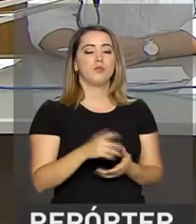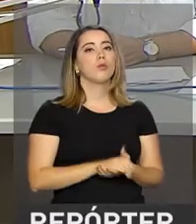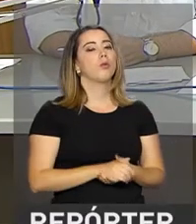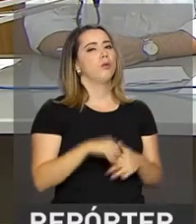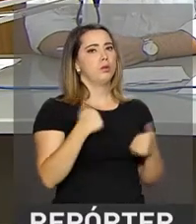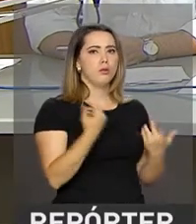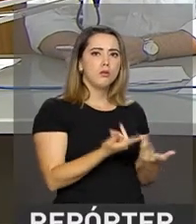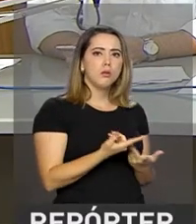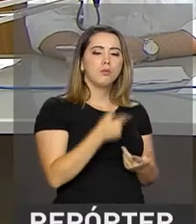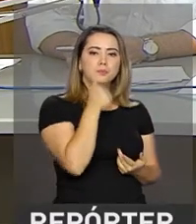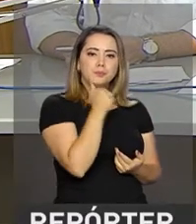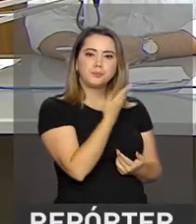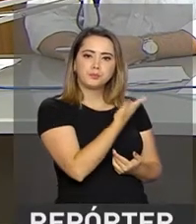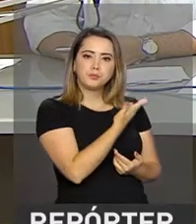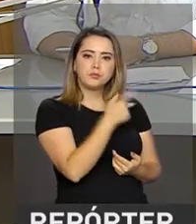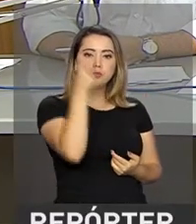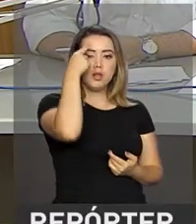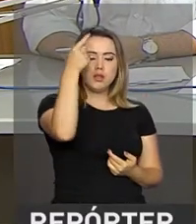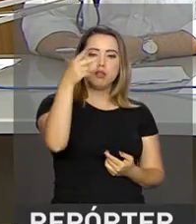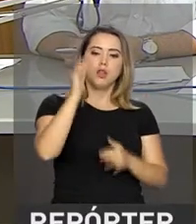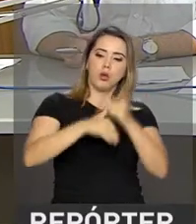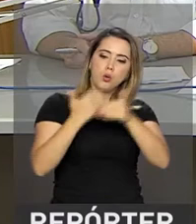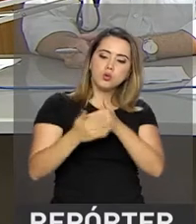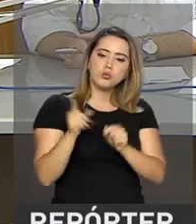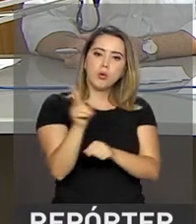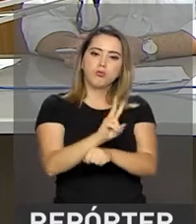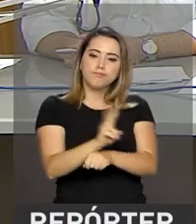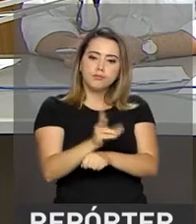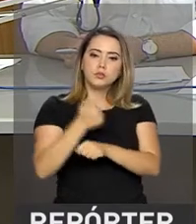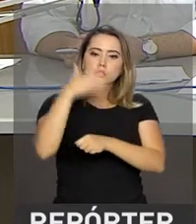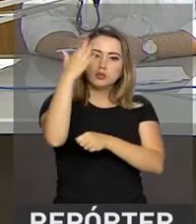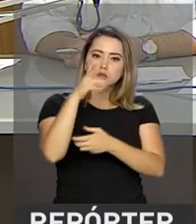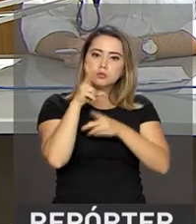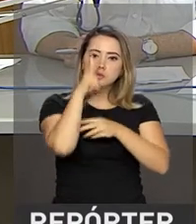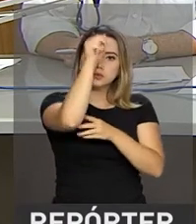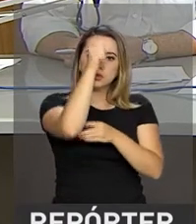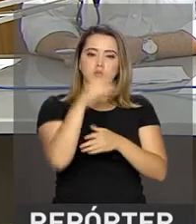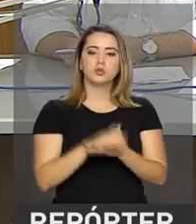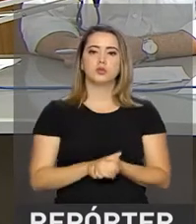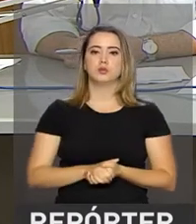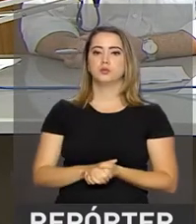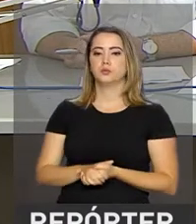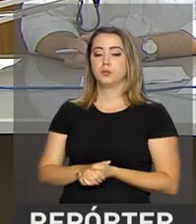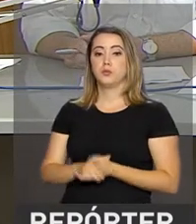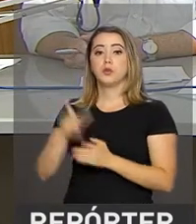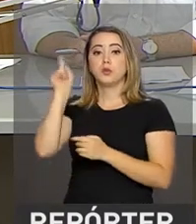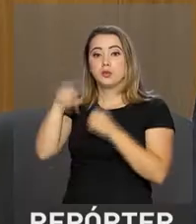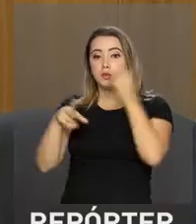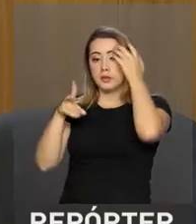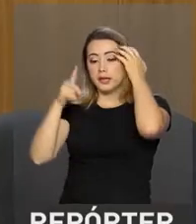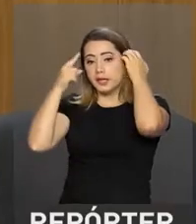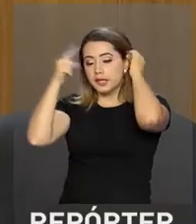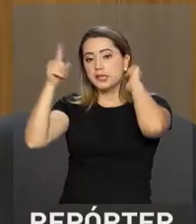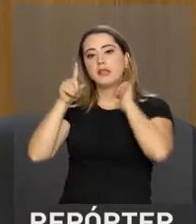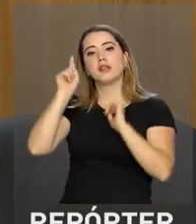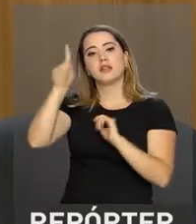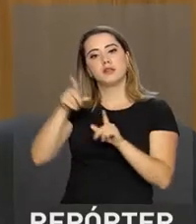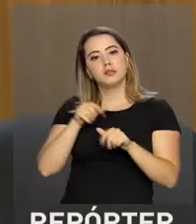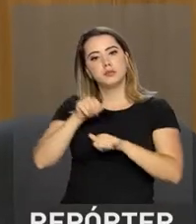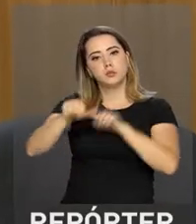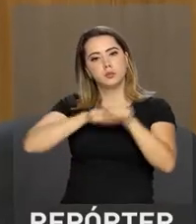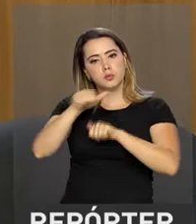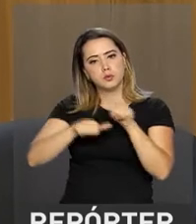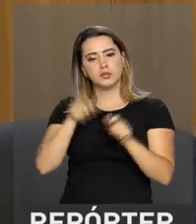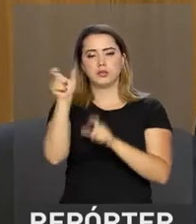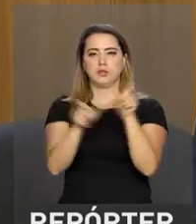continuar como a fiscalização mais rigorosa para que esses números caiam ainda mais gabriela a idéia sempre é mudar o